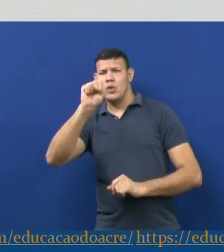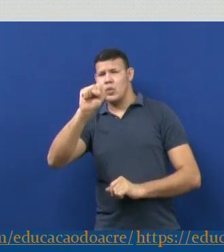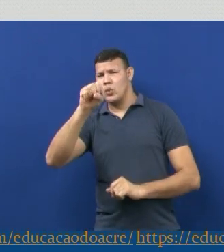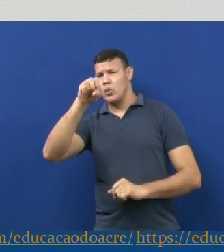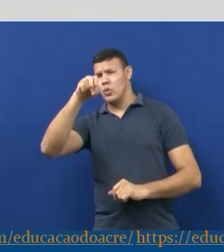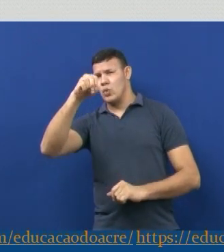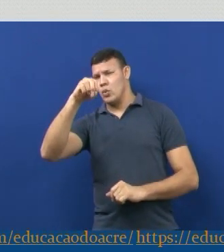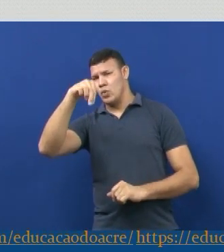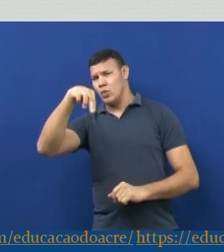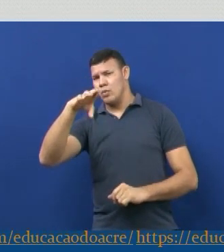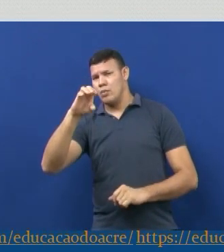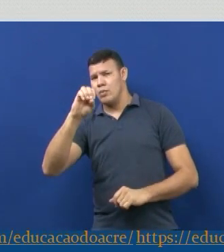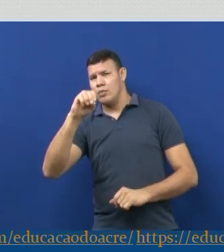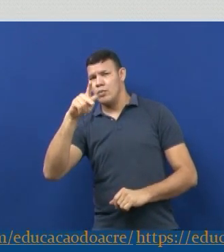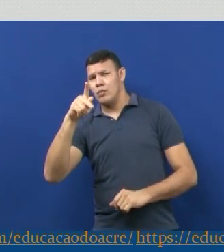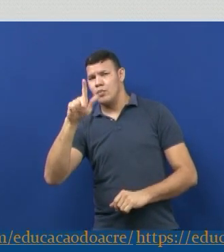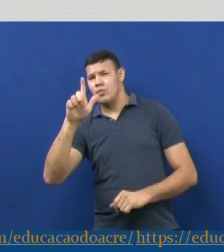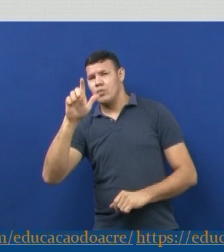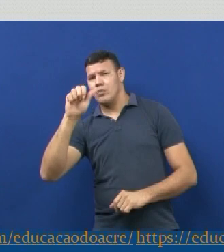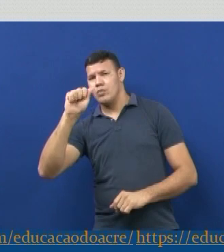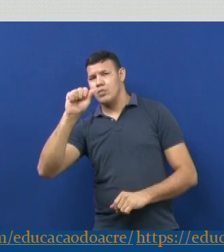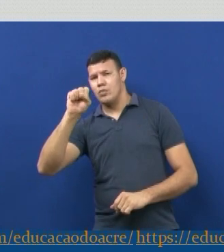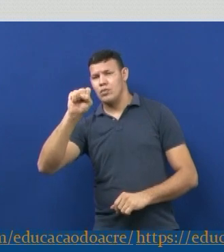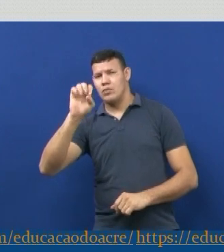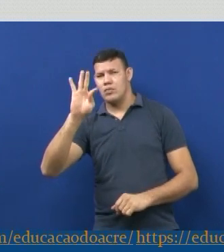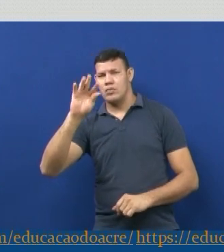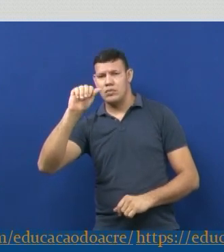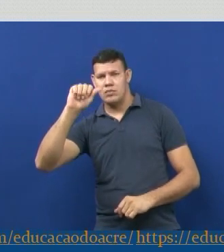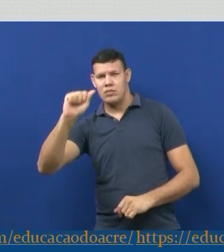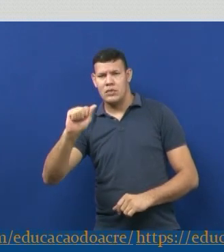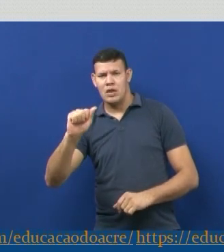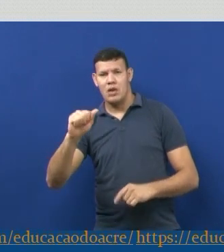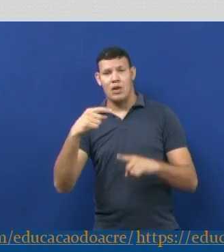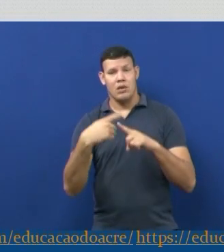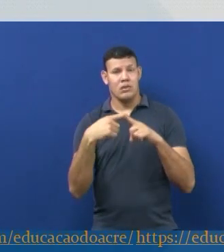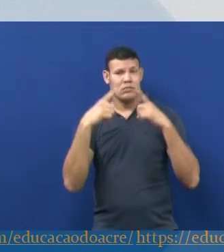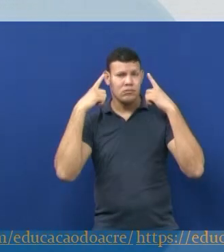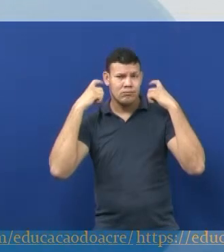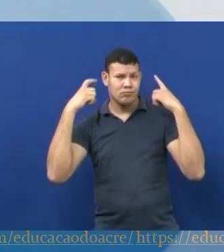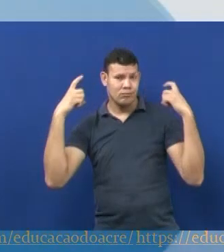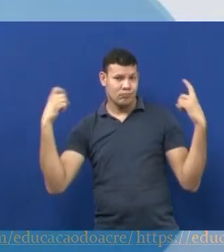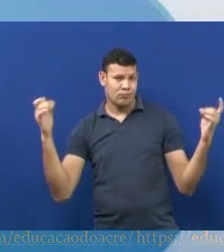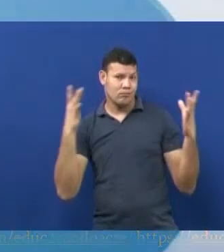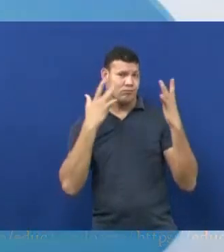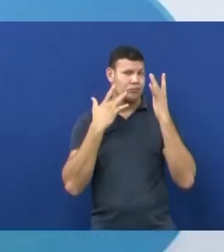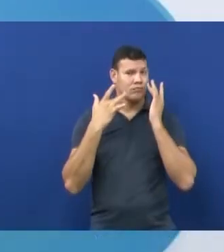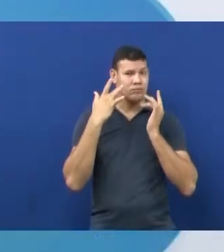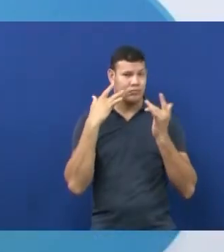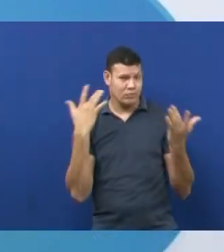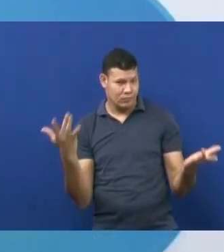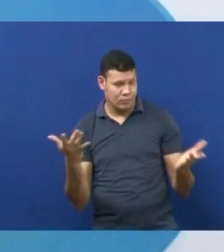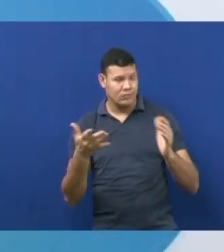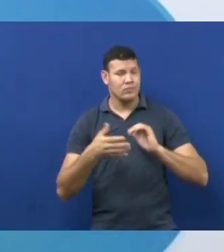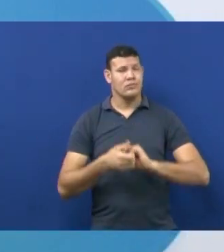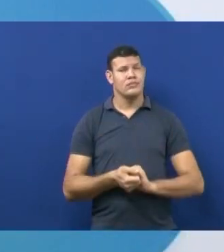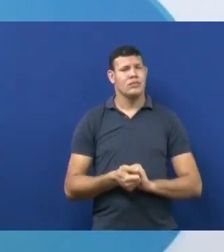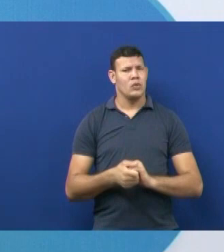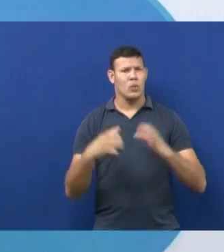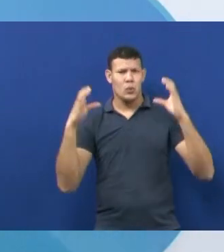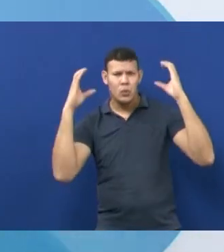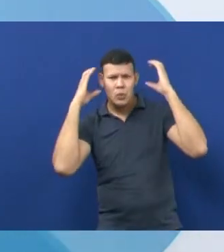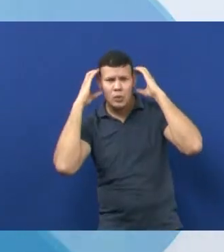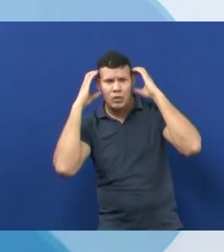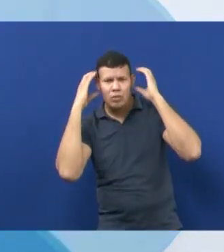aquele que compõe e faz funcionar os ruídos e som de um espetáculo teatral. Então, o som e